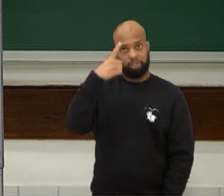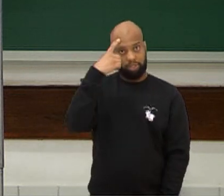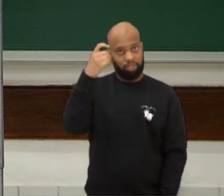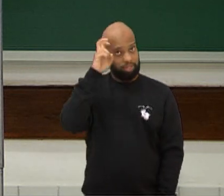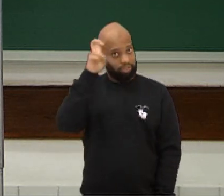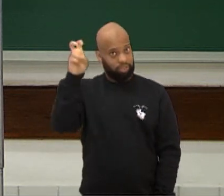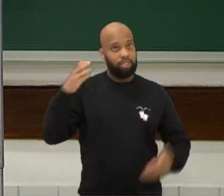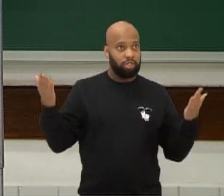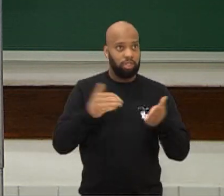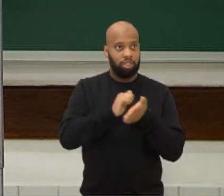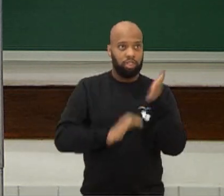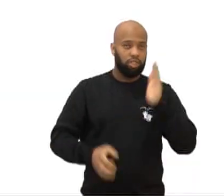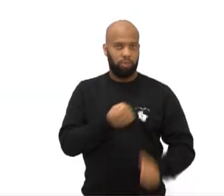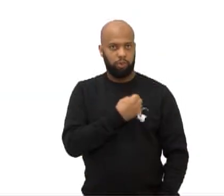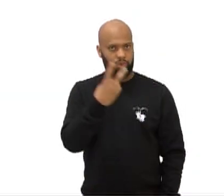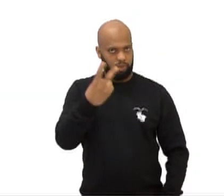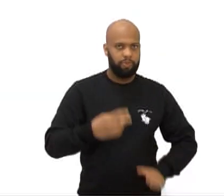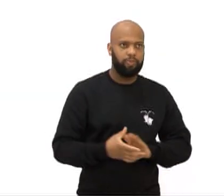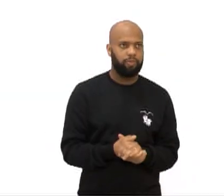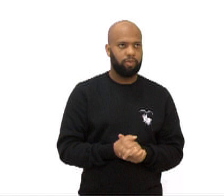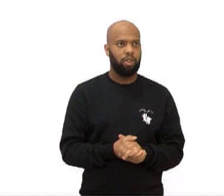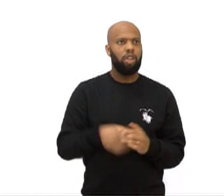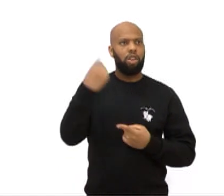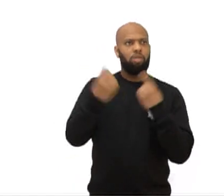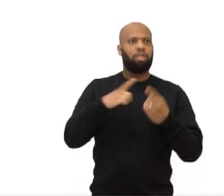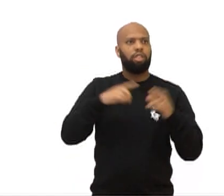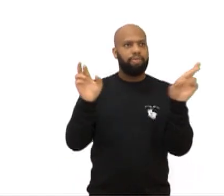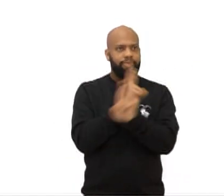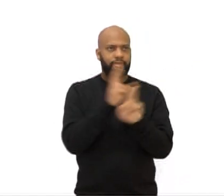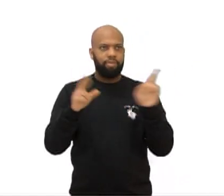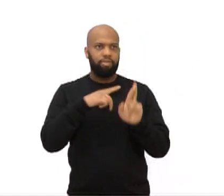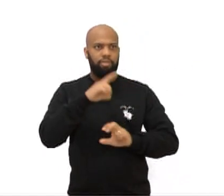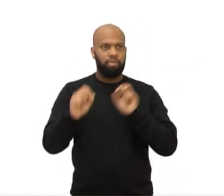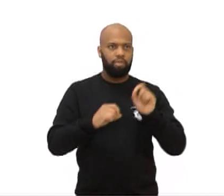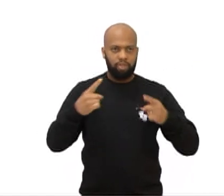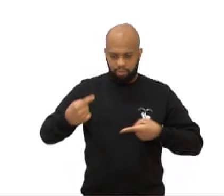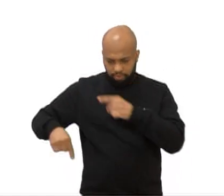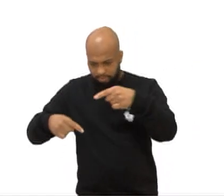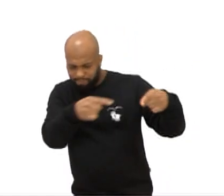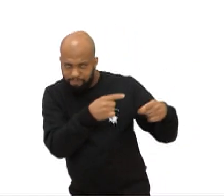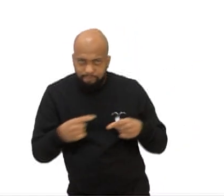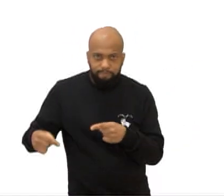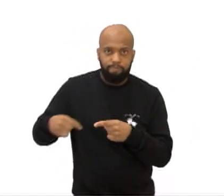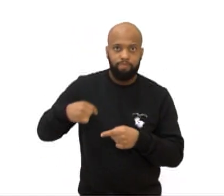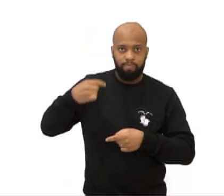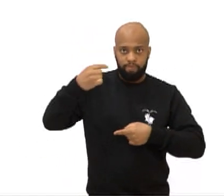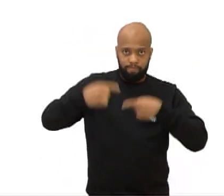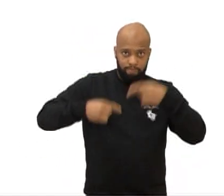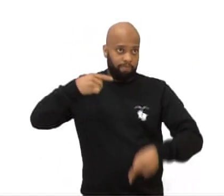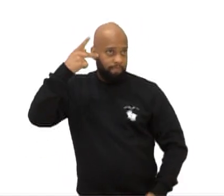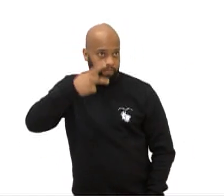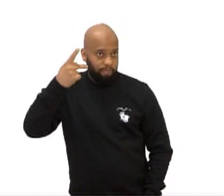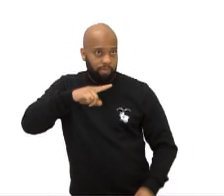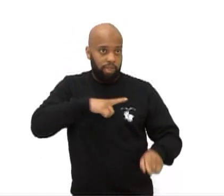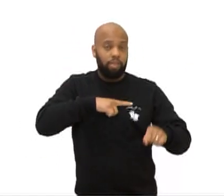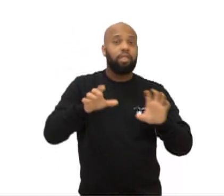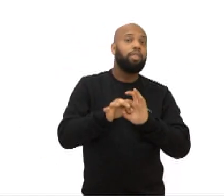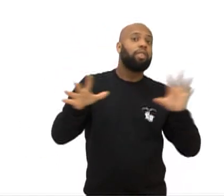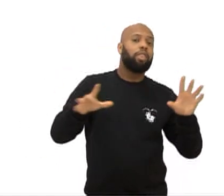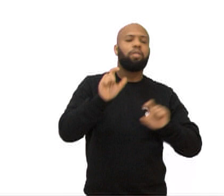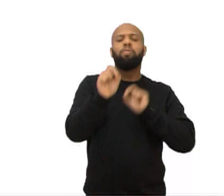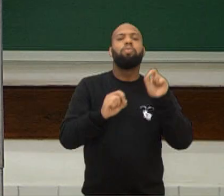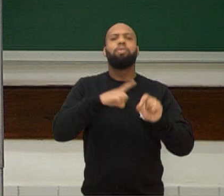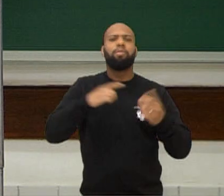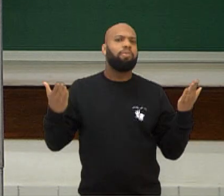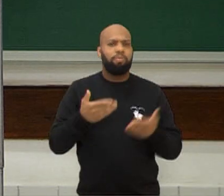nossa segunda atividade. Qual é a relação entre os conflitos na política e a liberdade? O que